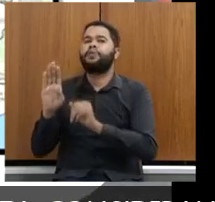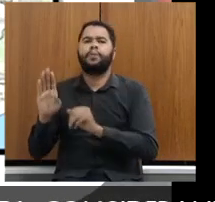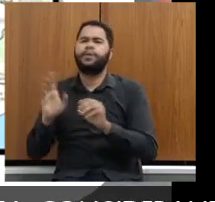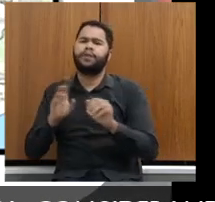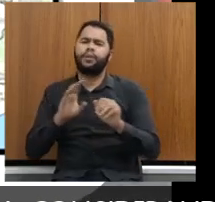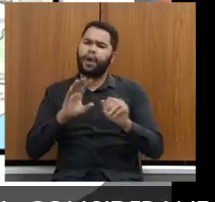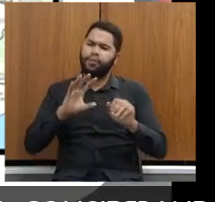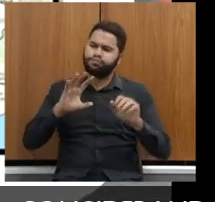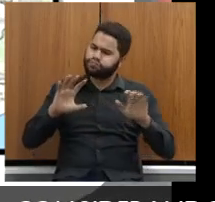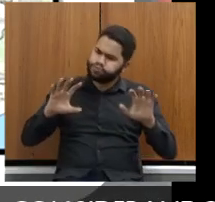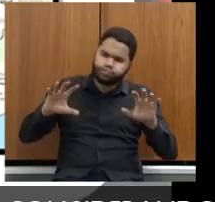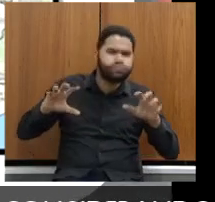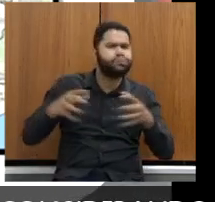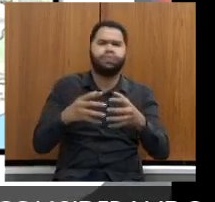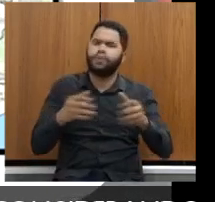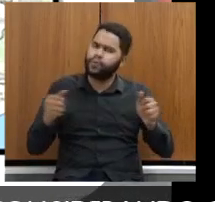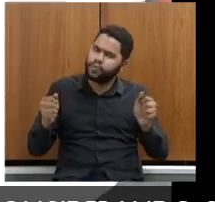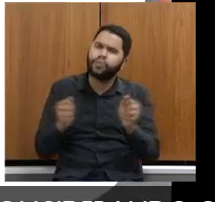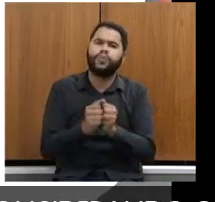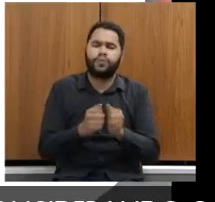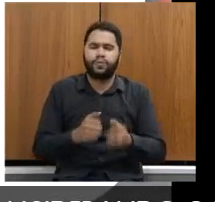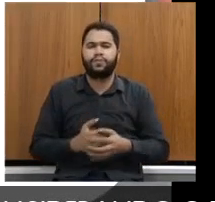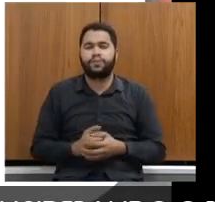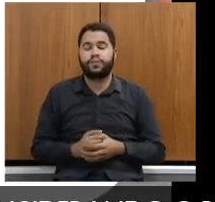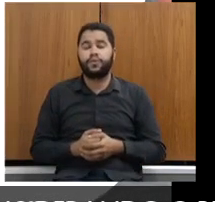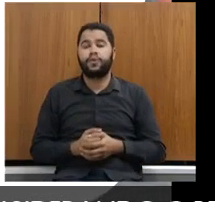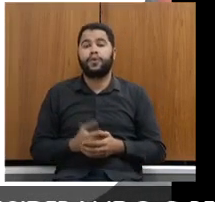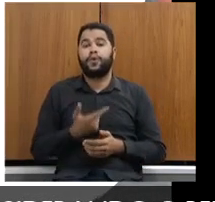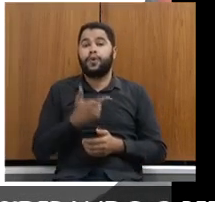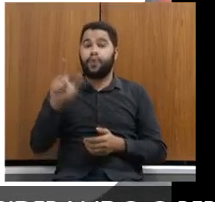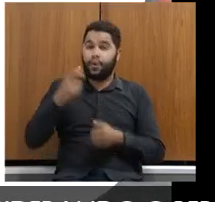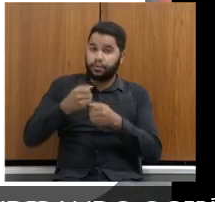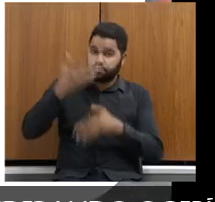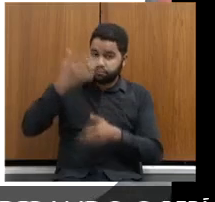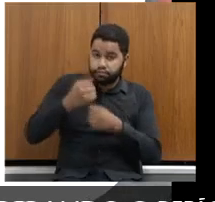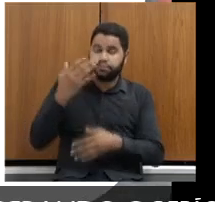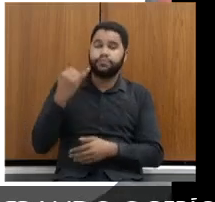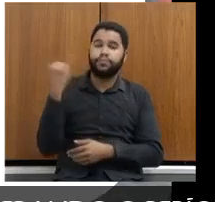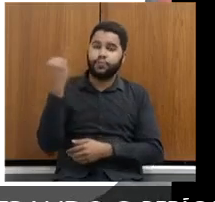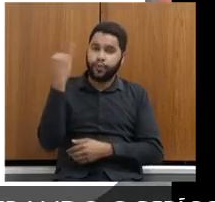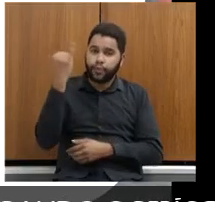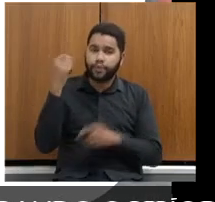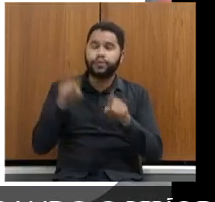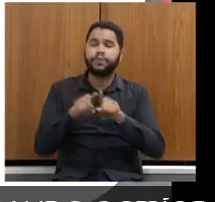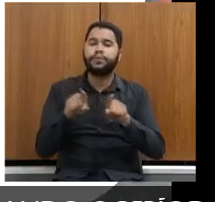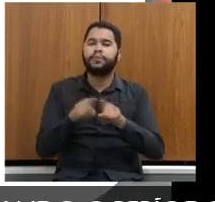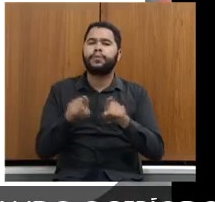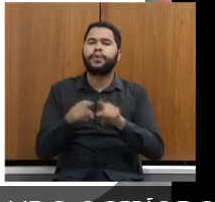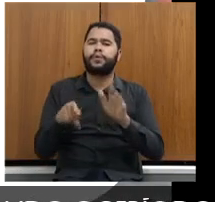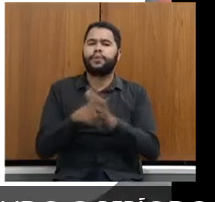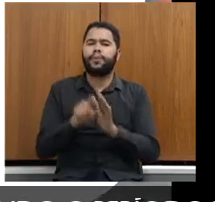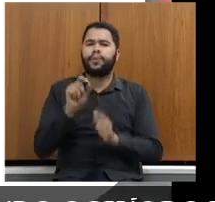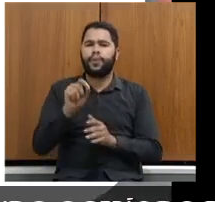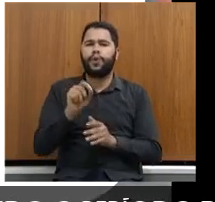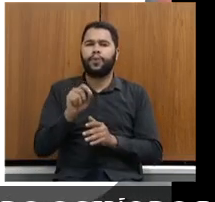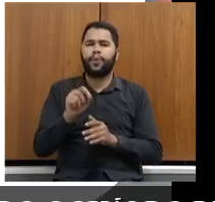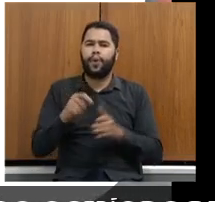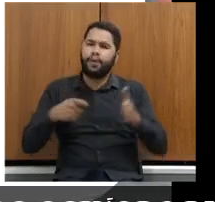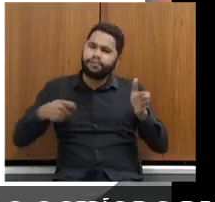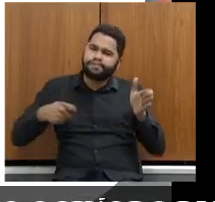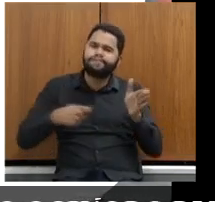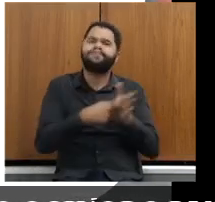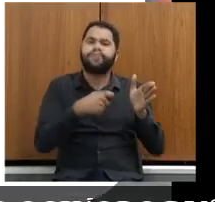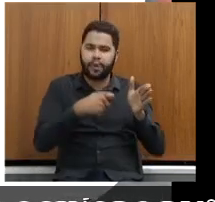integração de todas as forças de todas as polícias é outro dado interessante para gente muito importante também foi nosso diz que